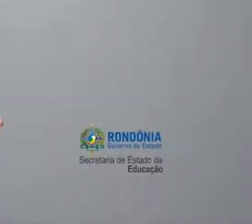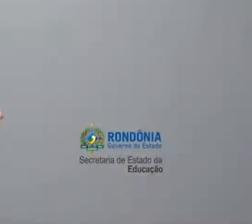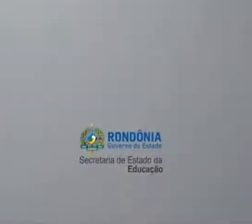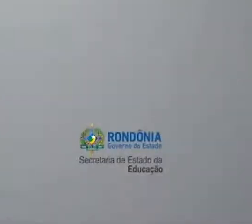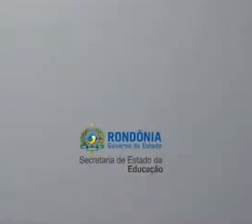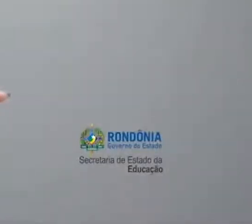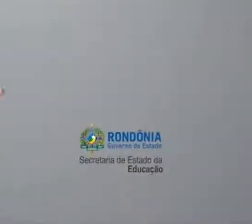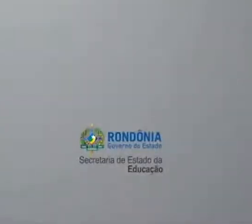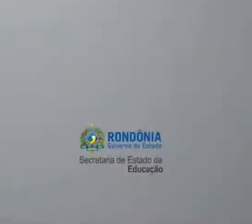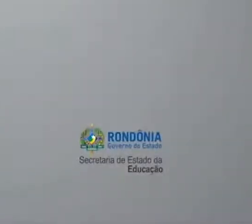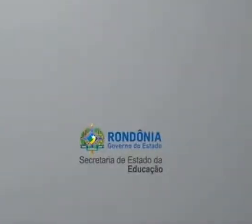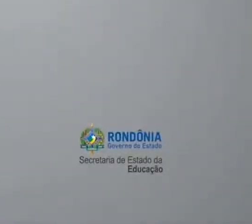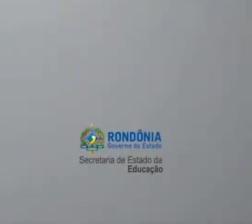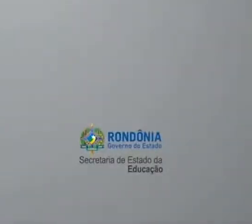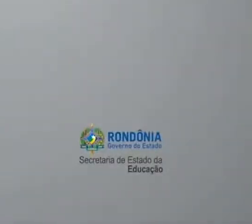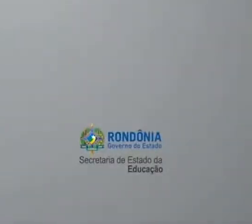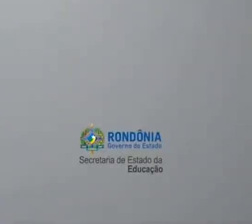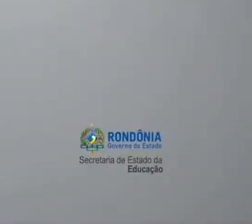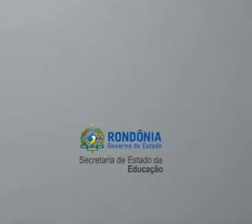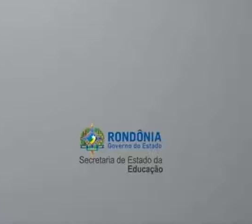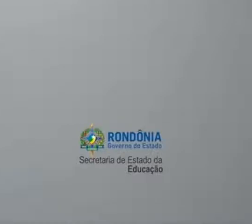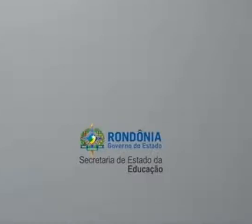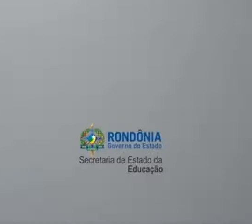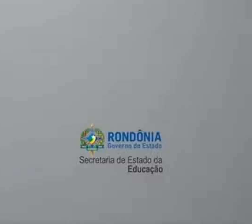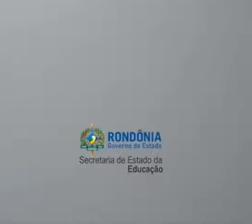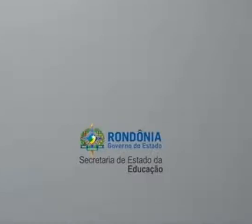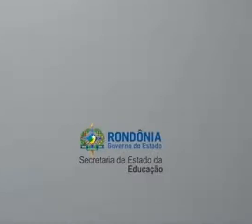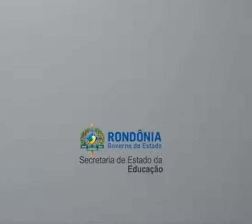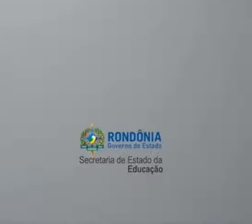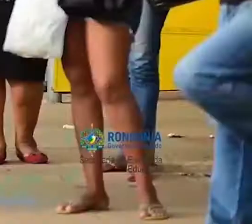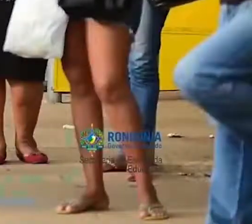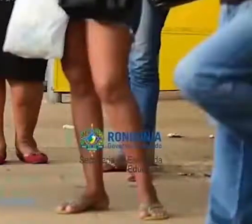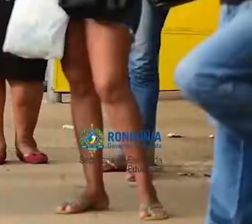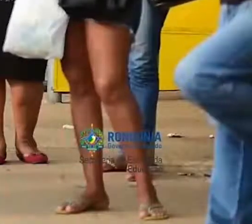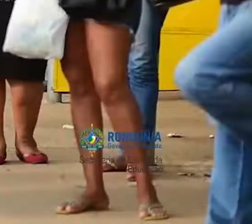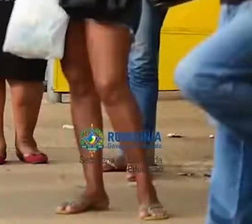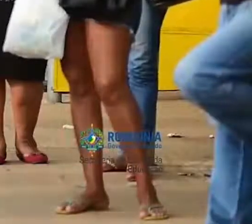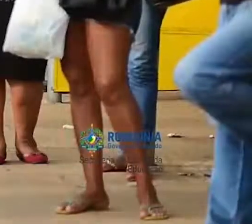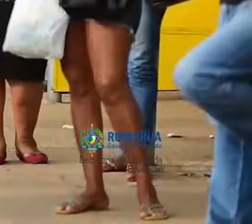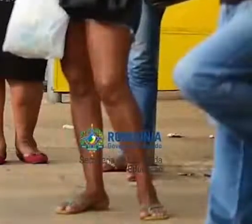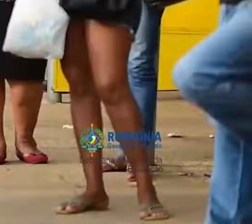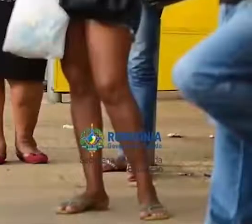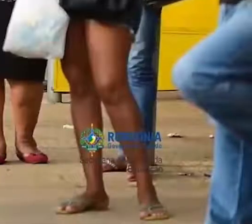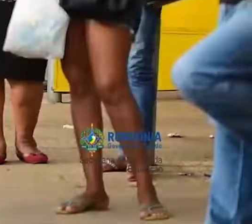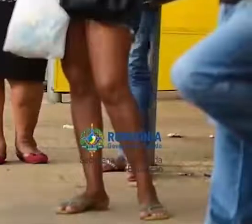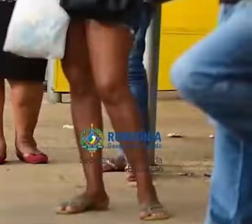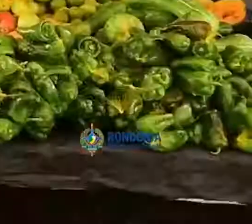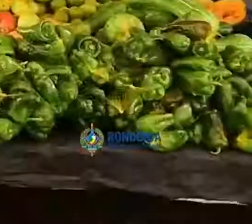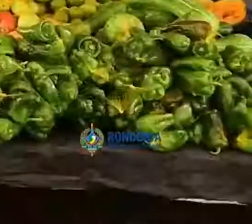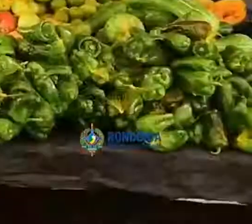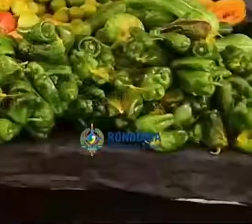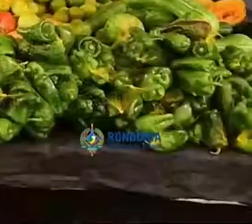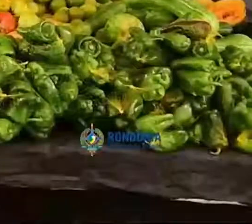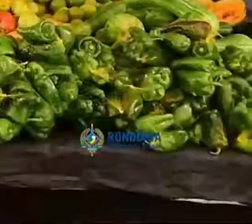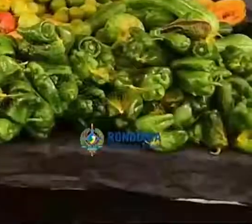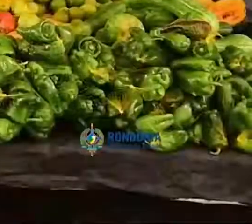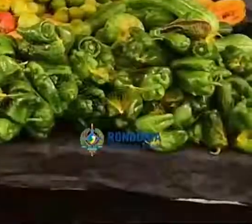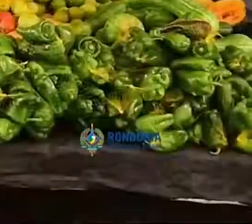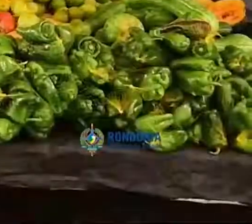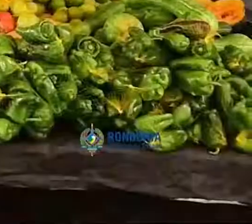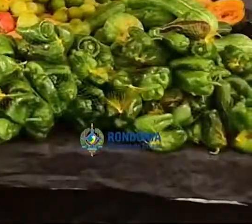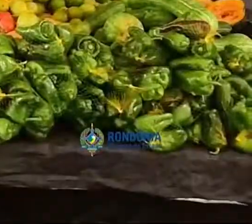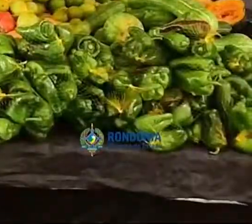Vamos conhecer os tipos de conhecimentos e suas características? O conhecimento popular é transmitido de geração